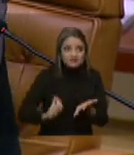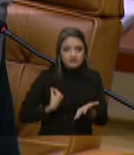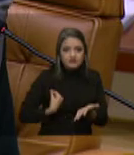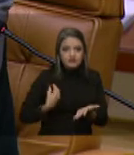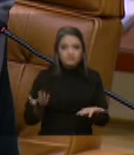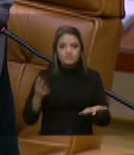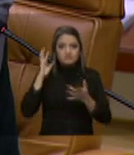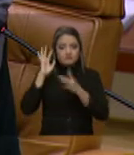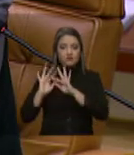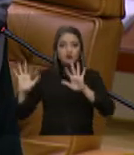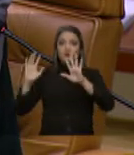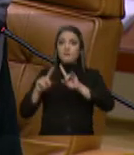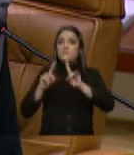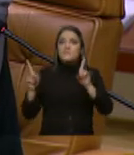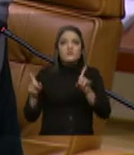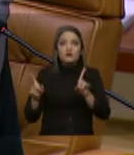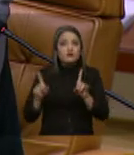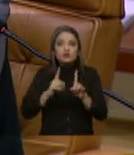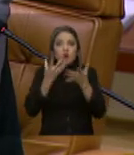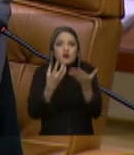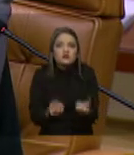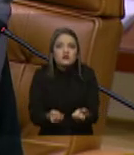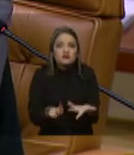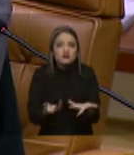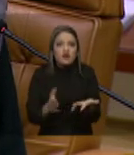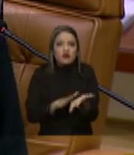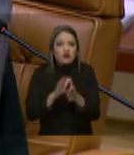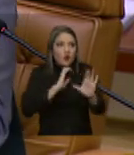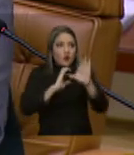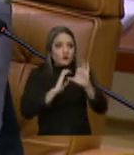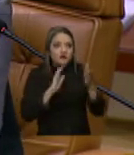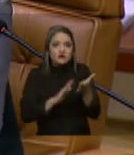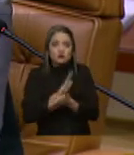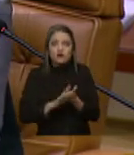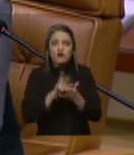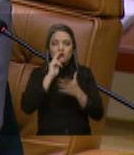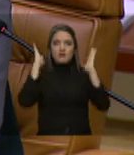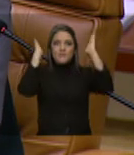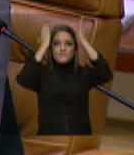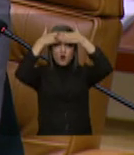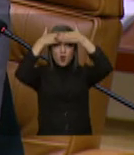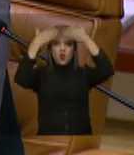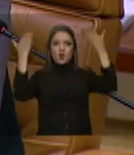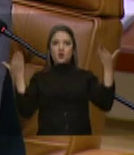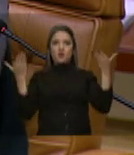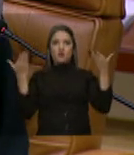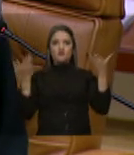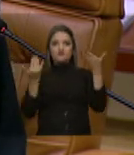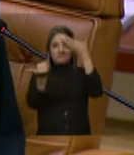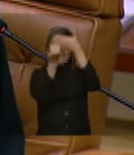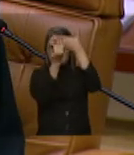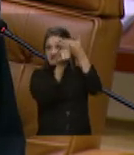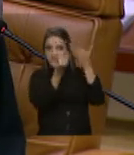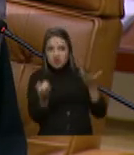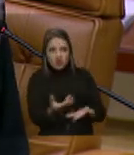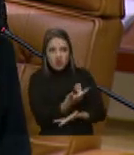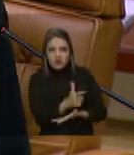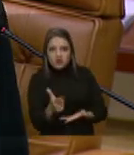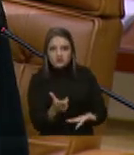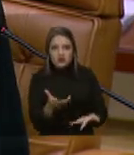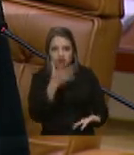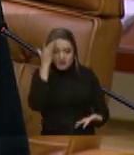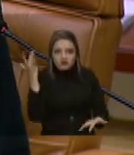permite comunicação com a realidade Ou seja é uma vedação Total a pessoa entra